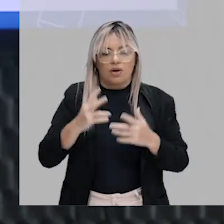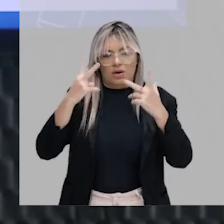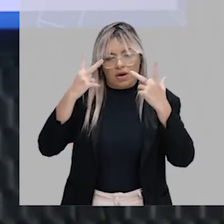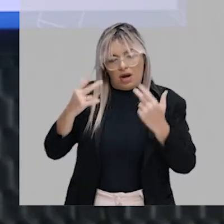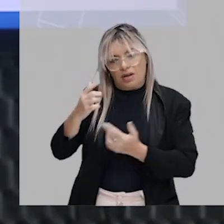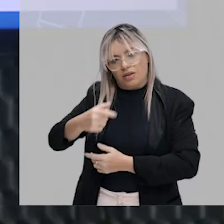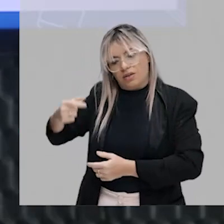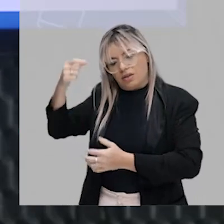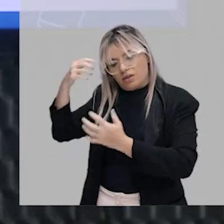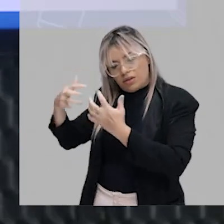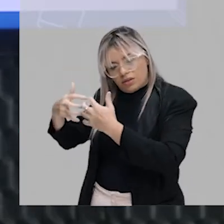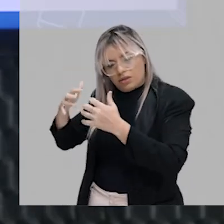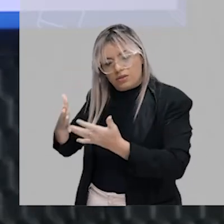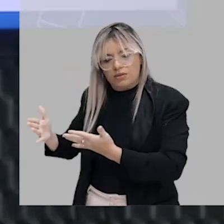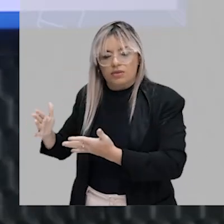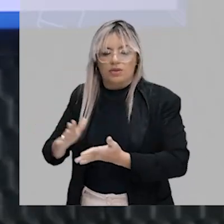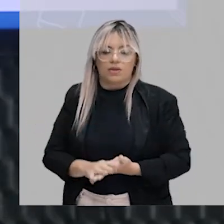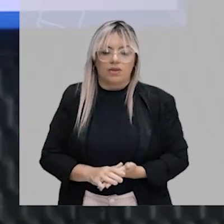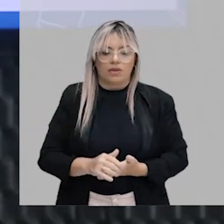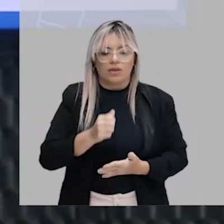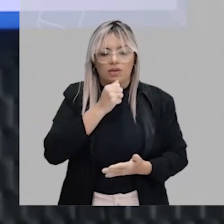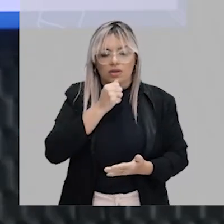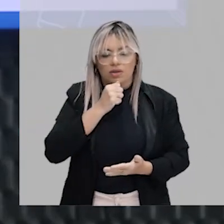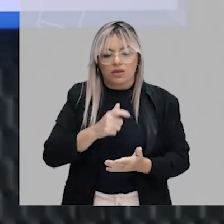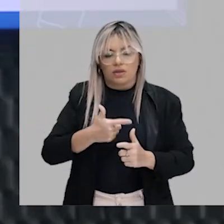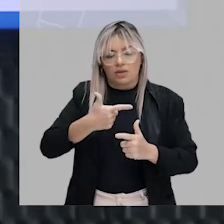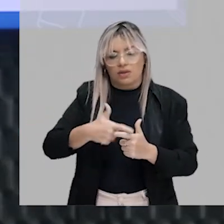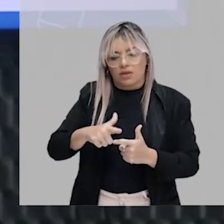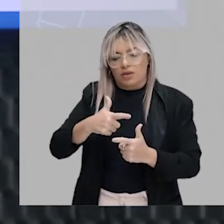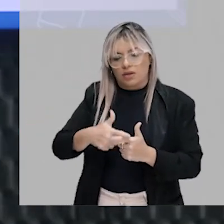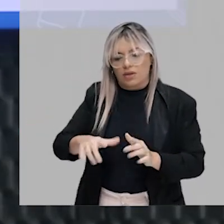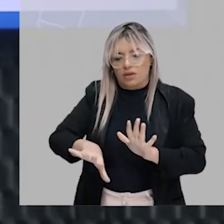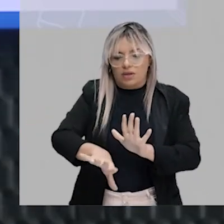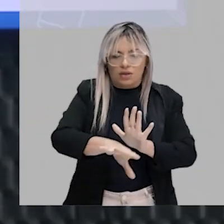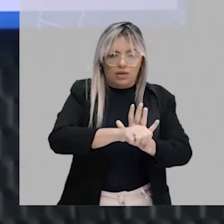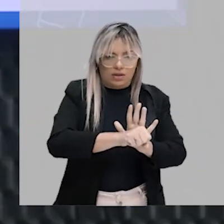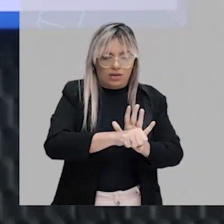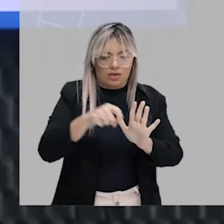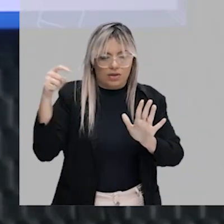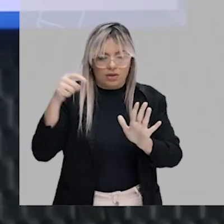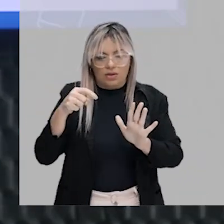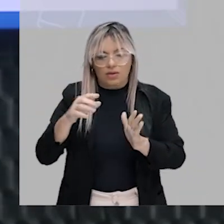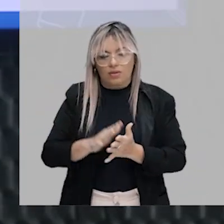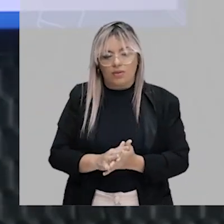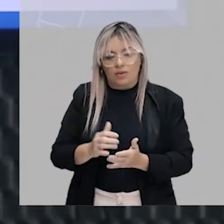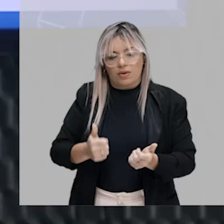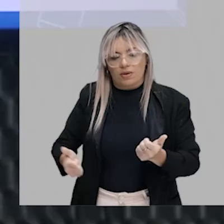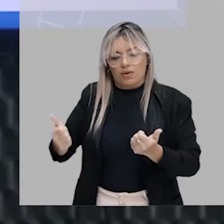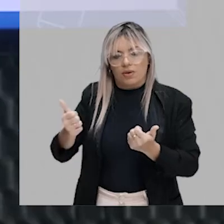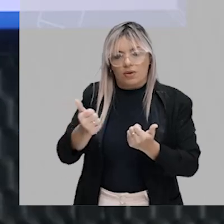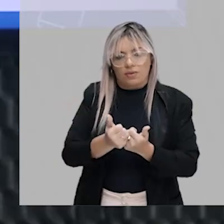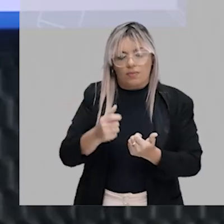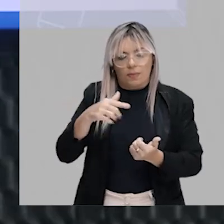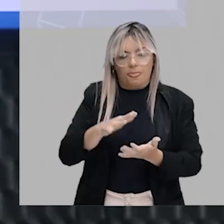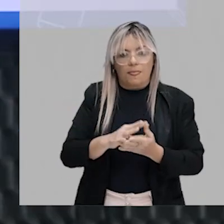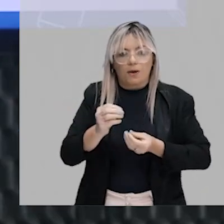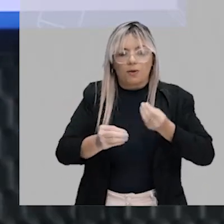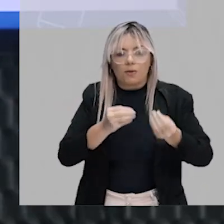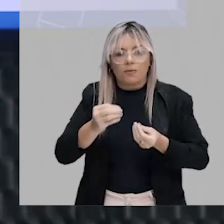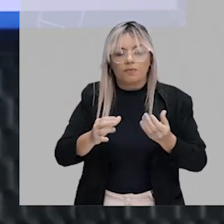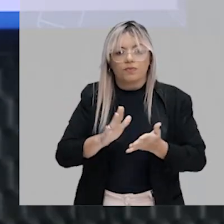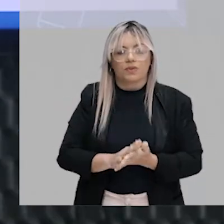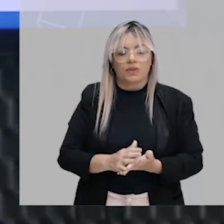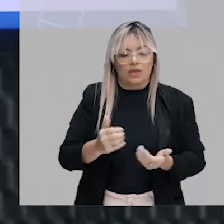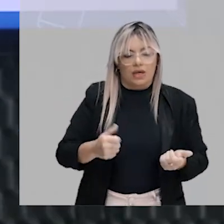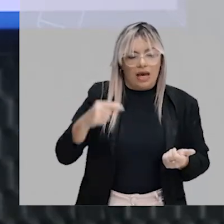racionais. Ainda que se tratasse de problemas abstratos, a metafísica substituiu a imaginação pela argumentação.